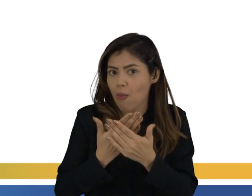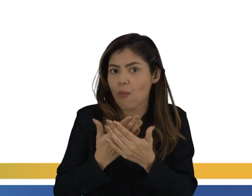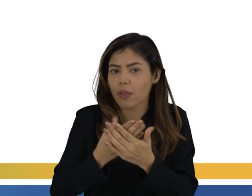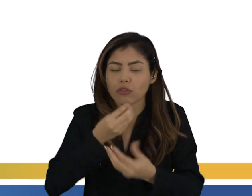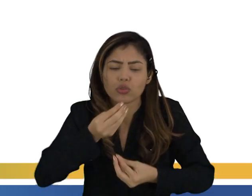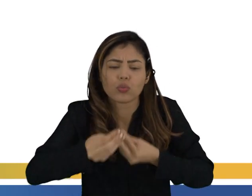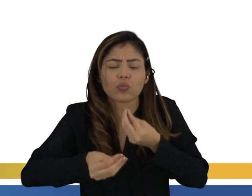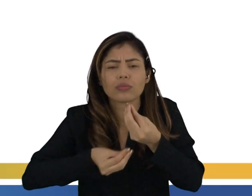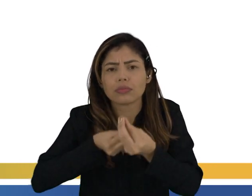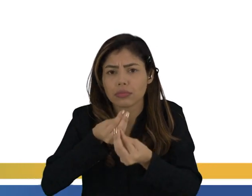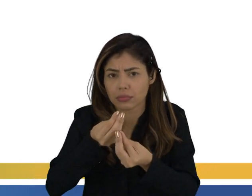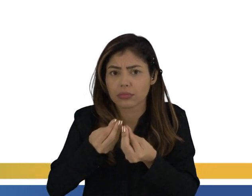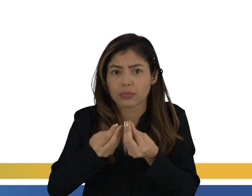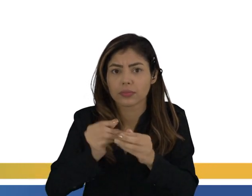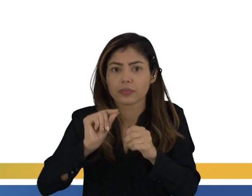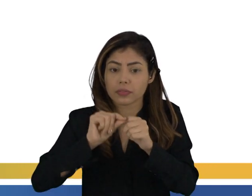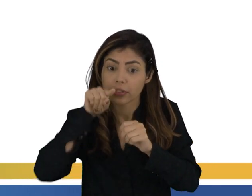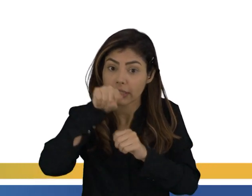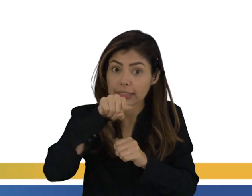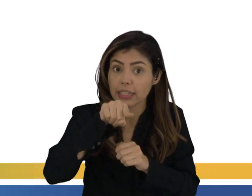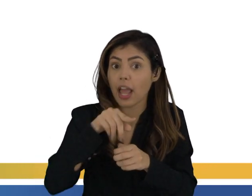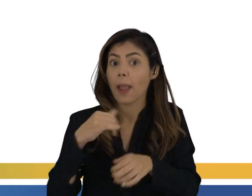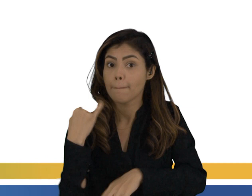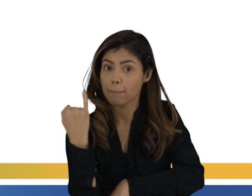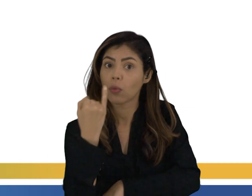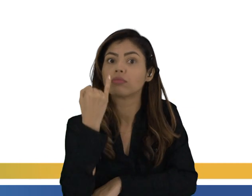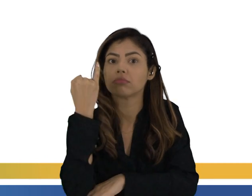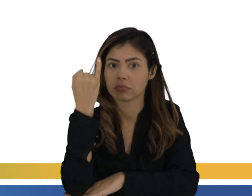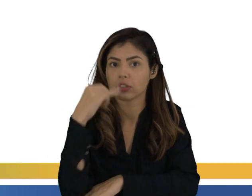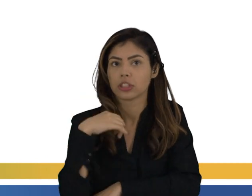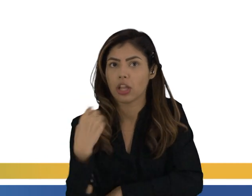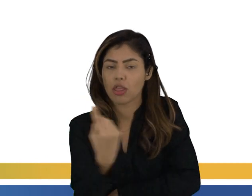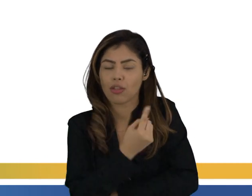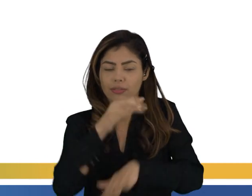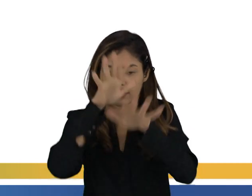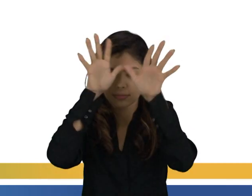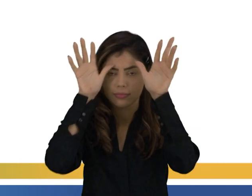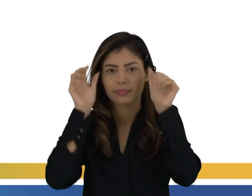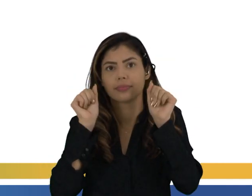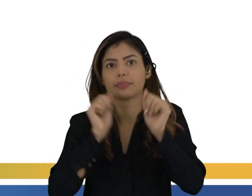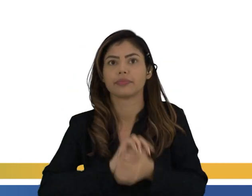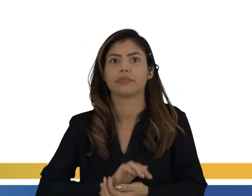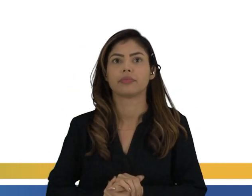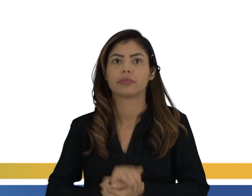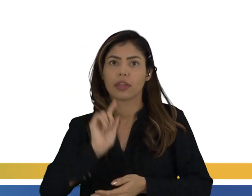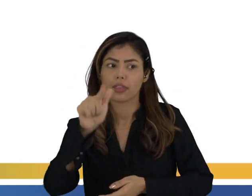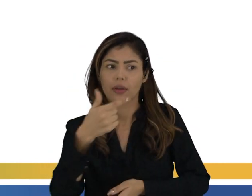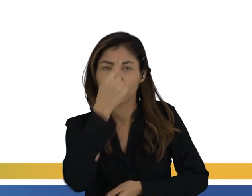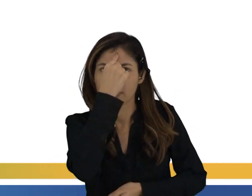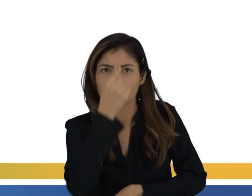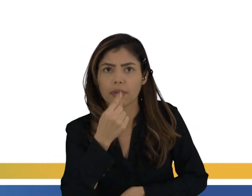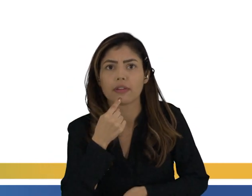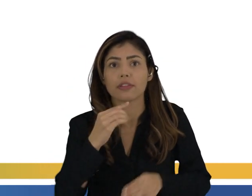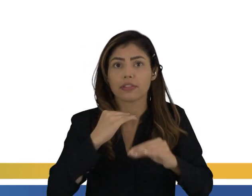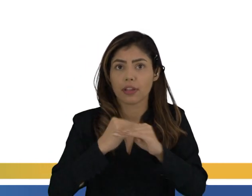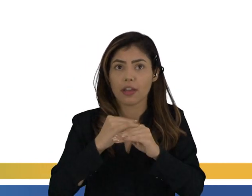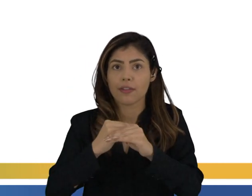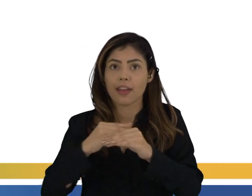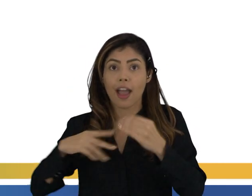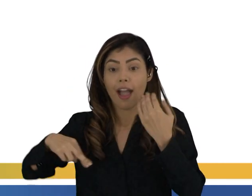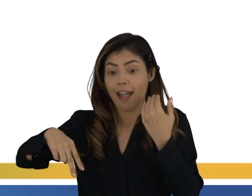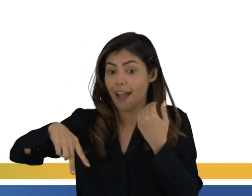de como esse ofício foi tão importante na nossa cidade. Nessa outra imagem eu tenho o caminho